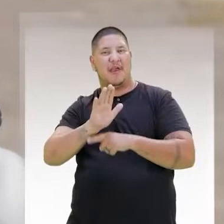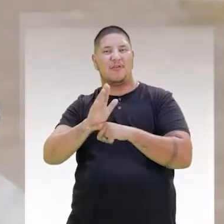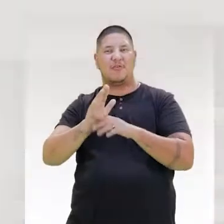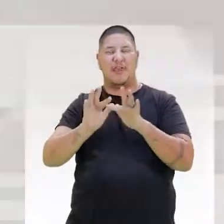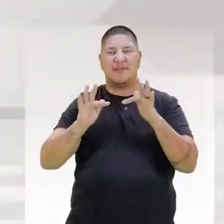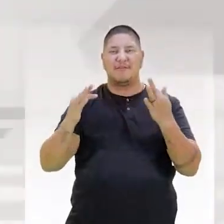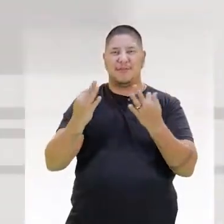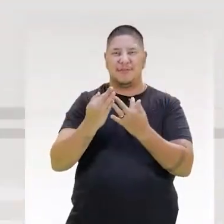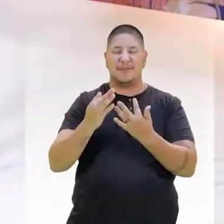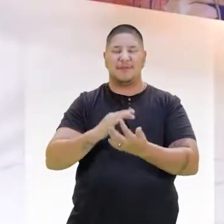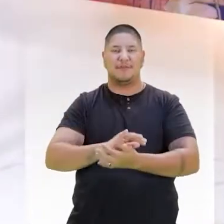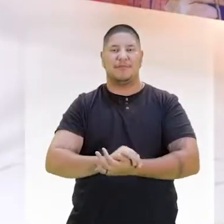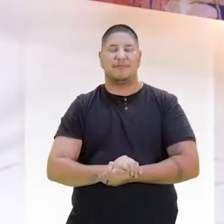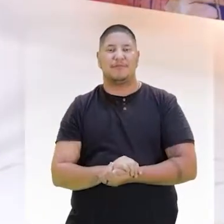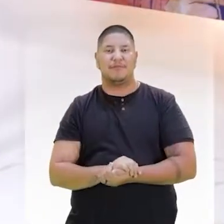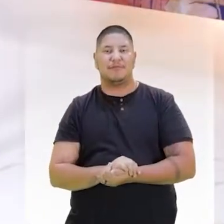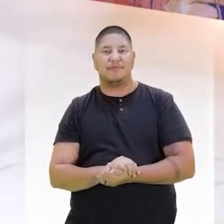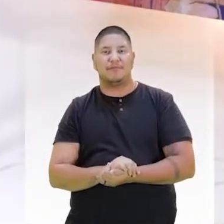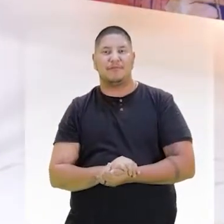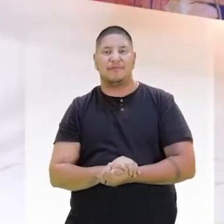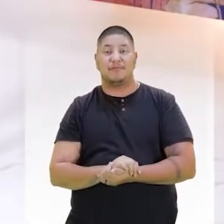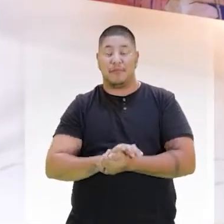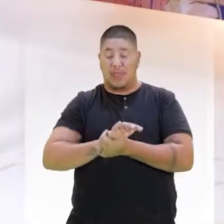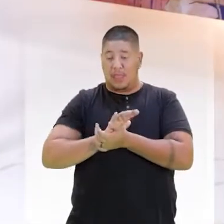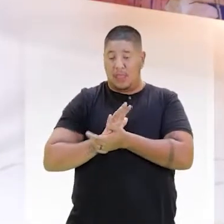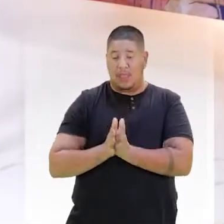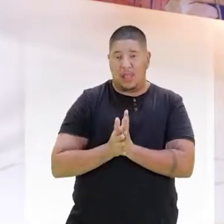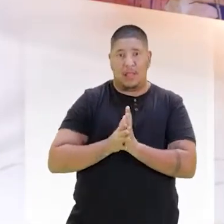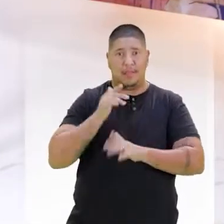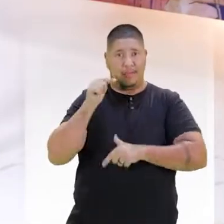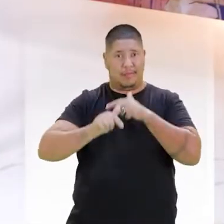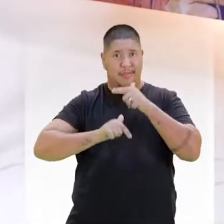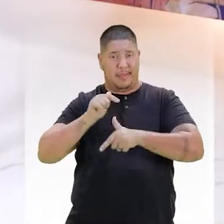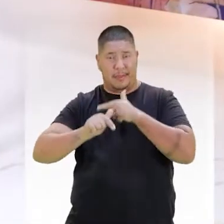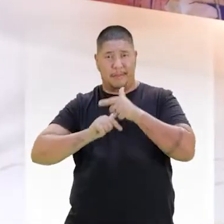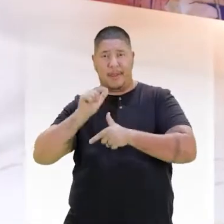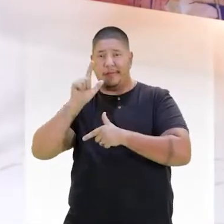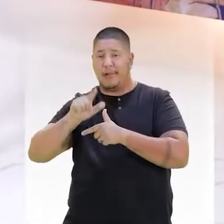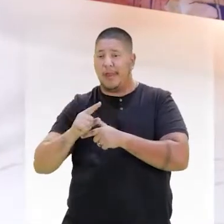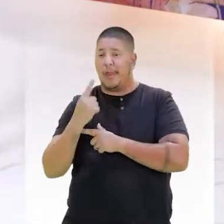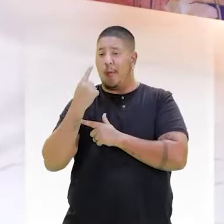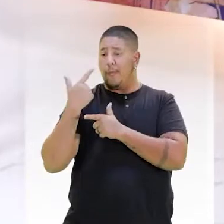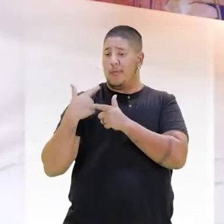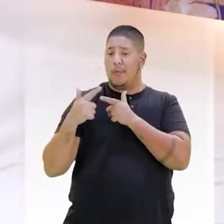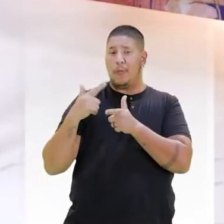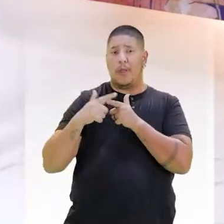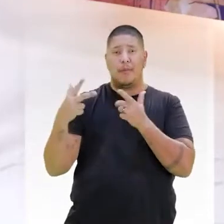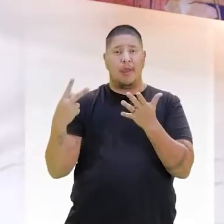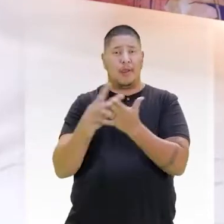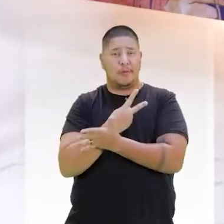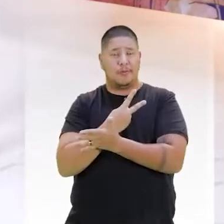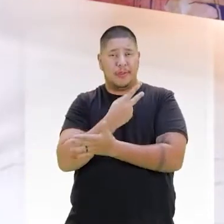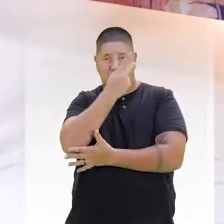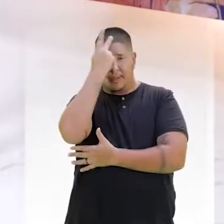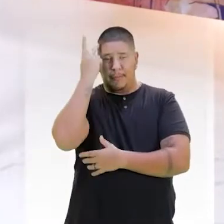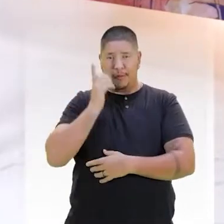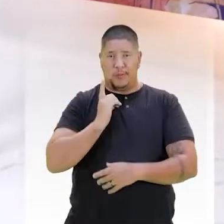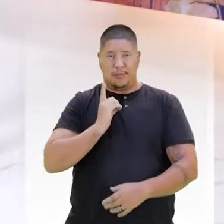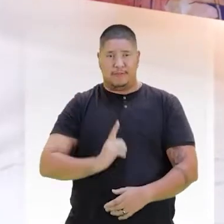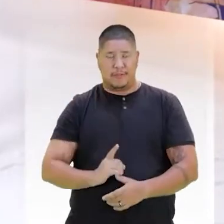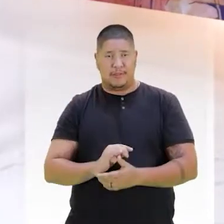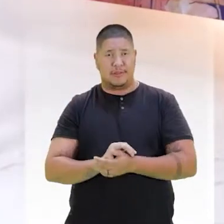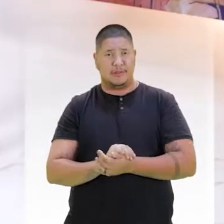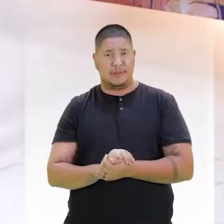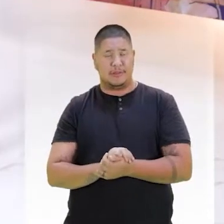pais. A discriminação no ambiente de trabalho é mais uma das facetas das dificuldades vividas pelas pessoas com